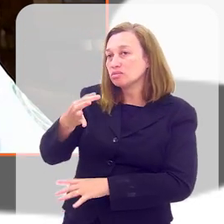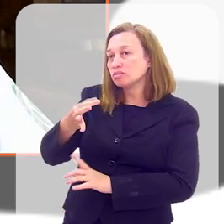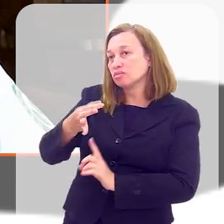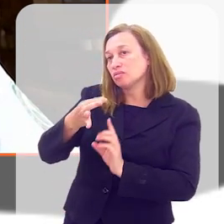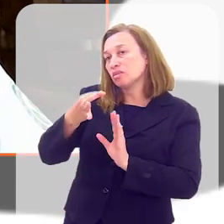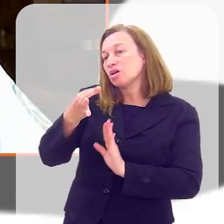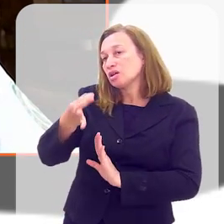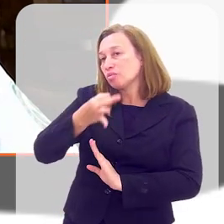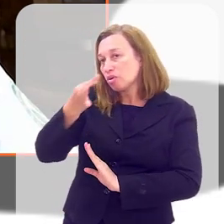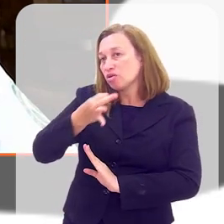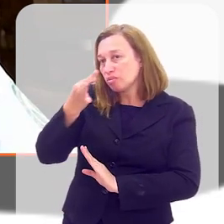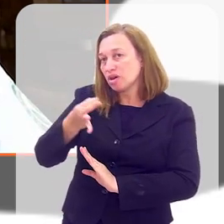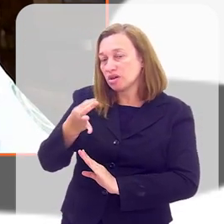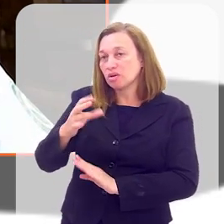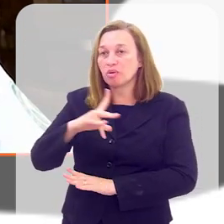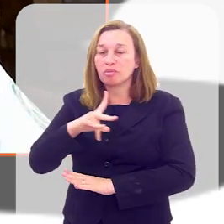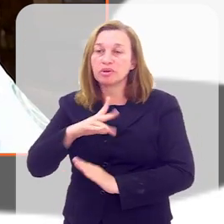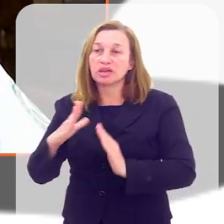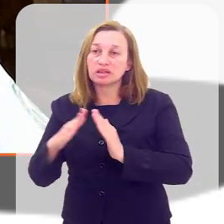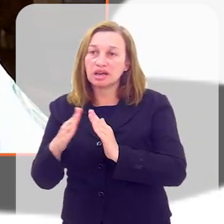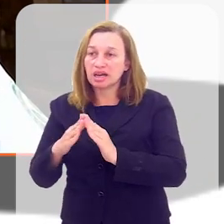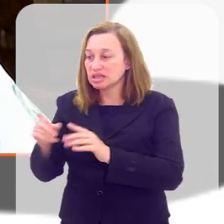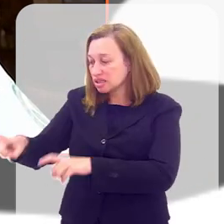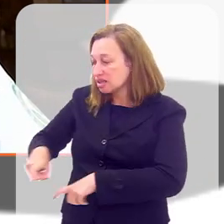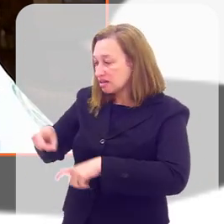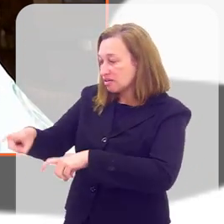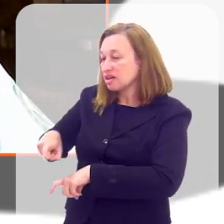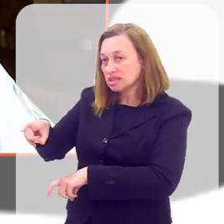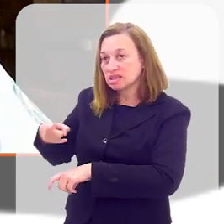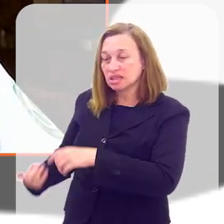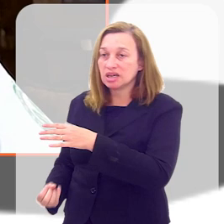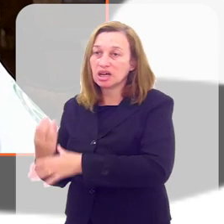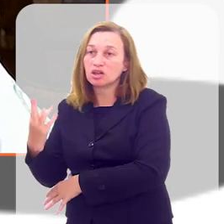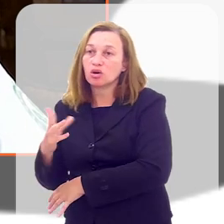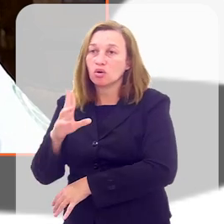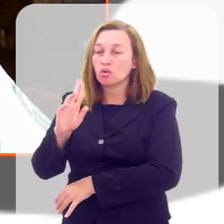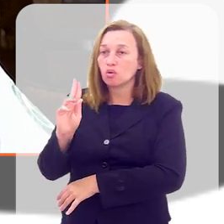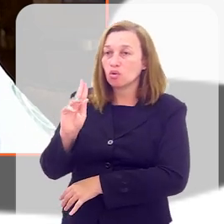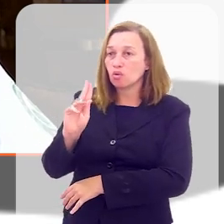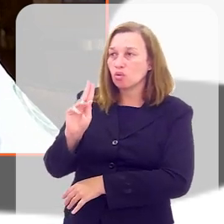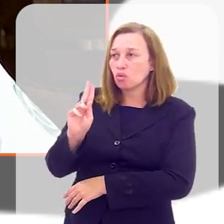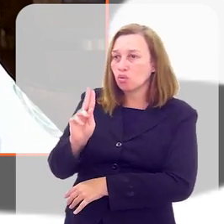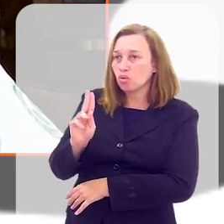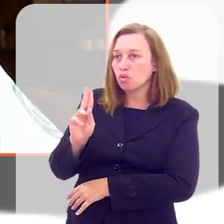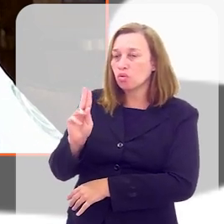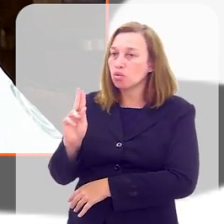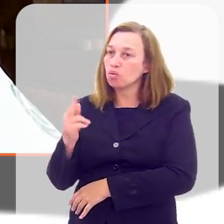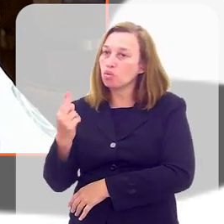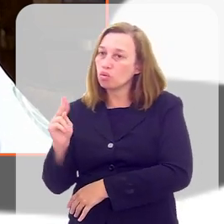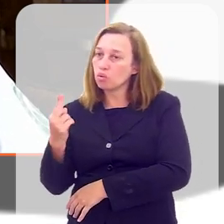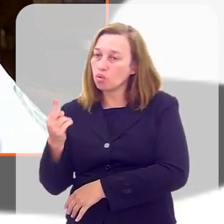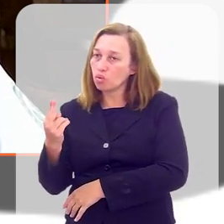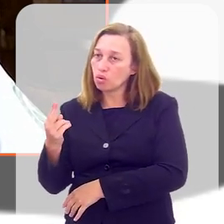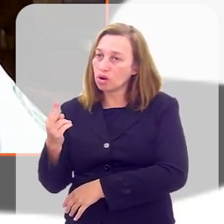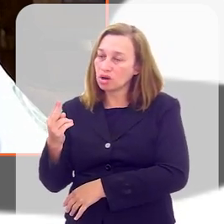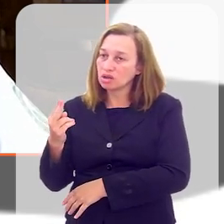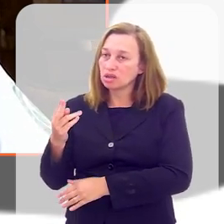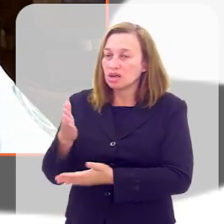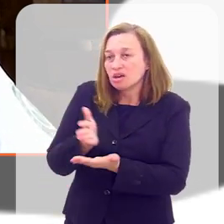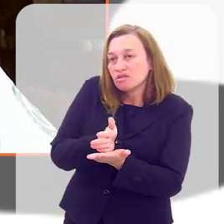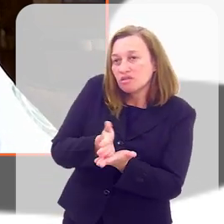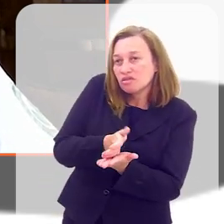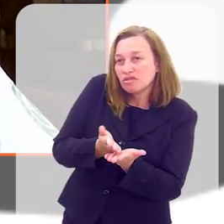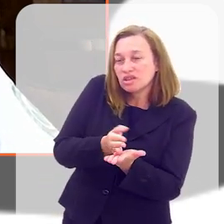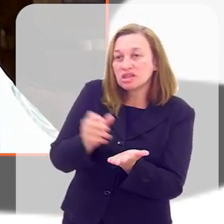até tem um depoimento do nosso site do proprietário dessa casa que nós temos uma fazenda em Uruguaiana Uruguai vai ficar na fronteira